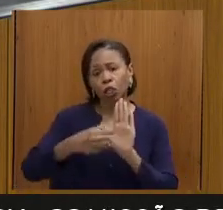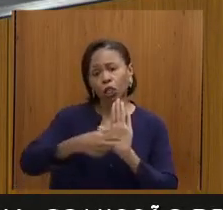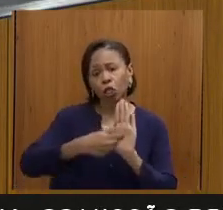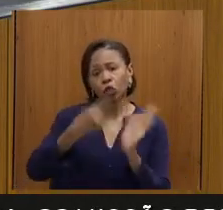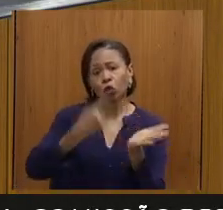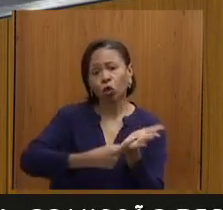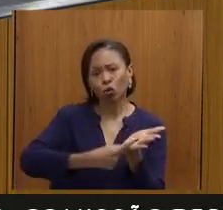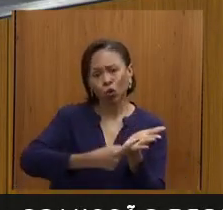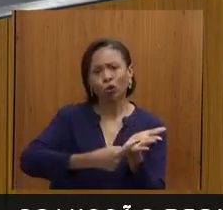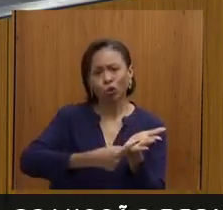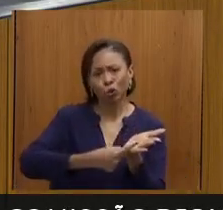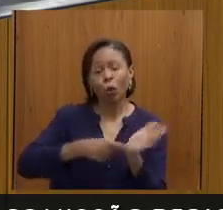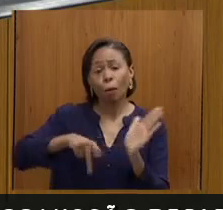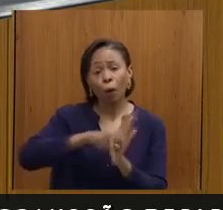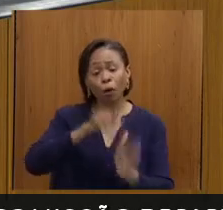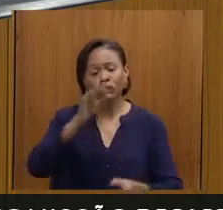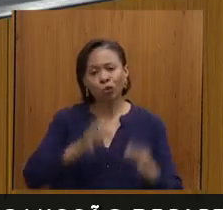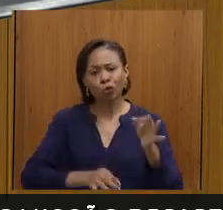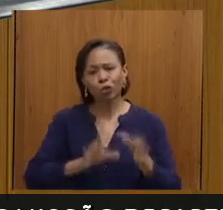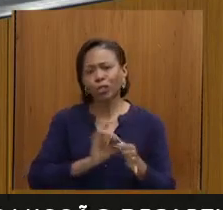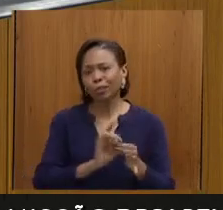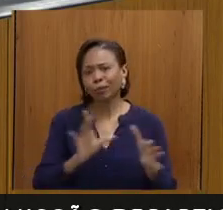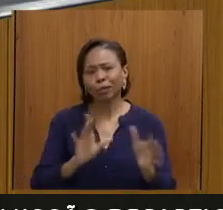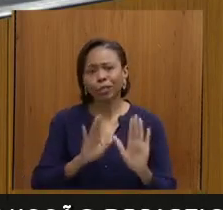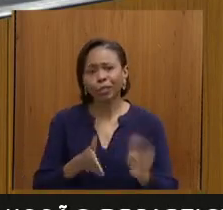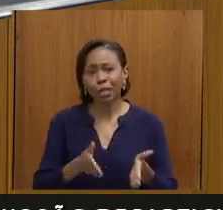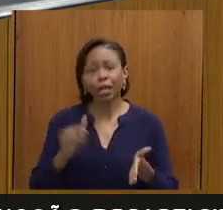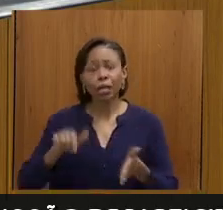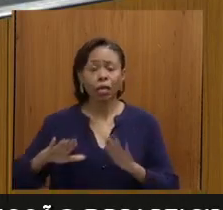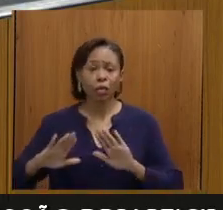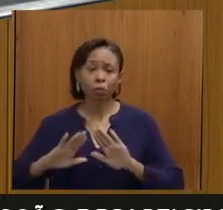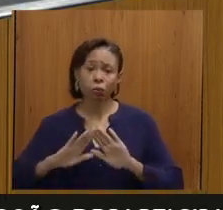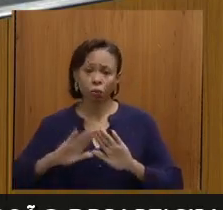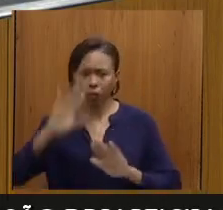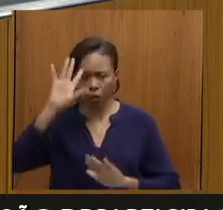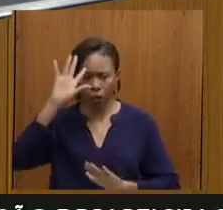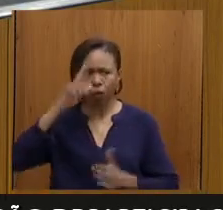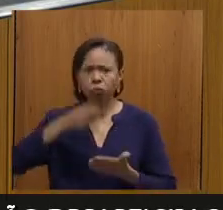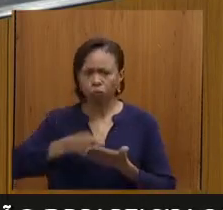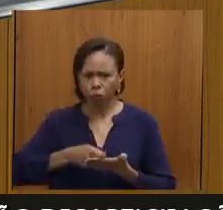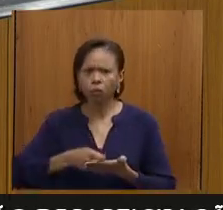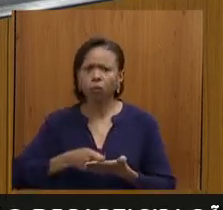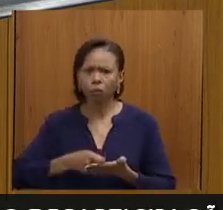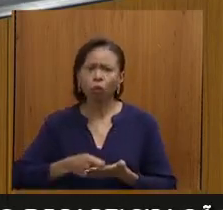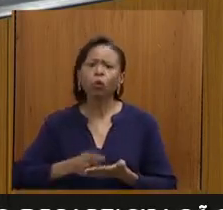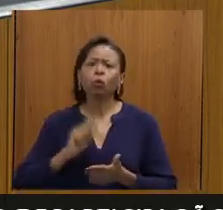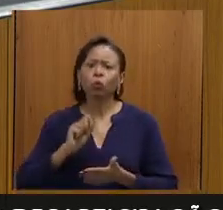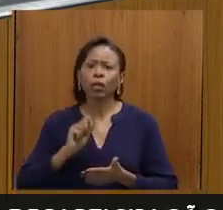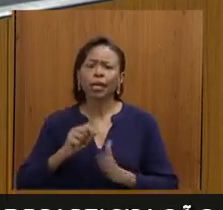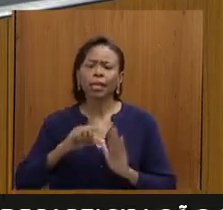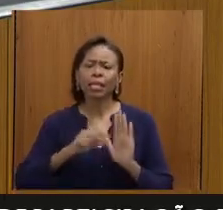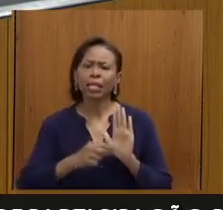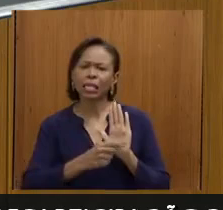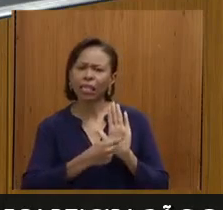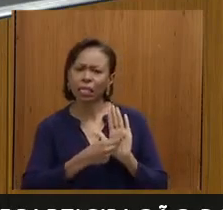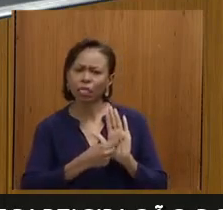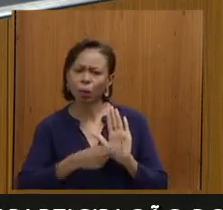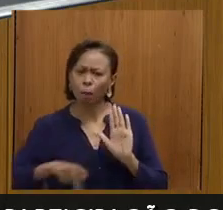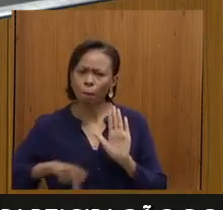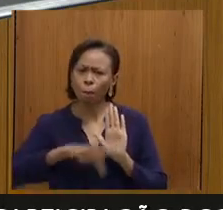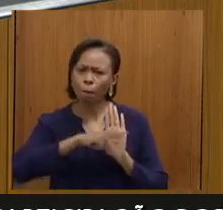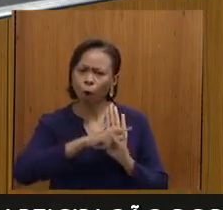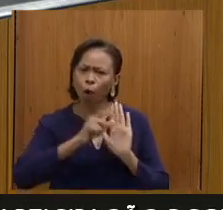homologado pela Justiça, e a Assembleia definiu, aliás, nesse item no que se refere à Assembleia,